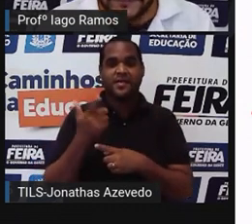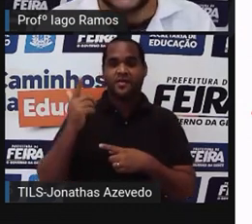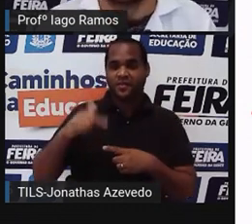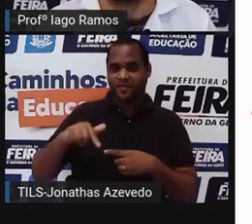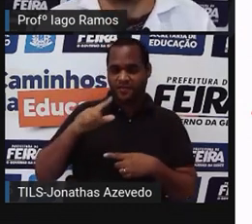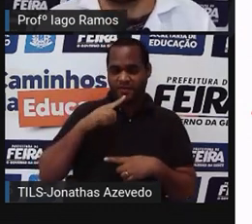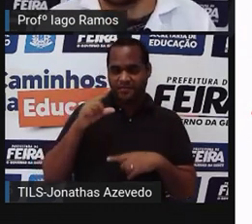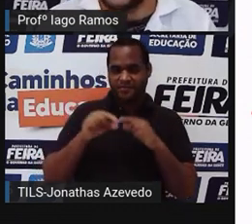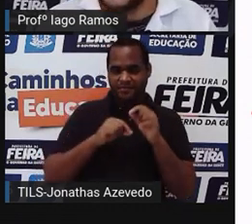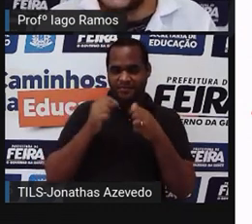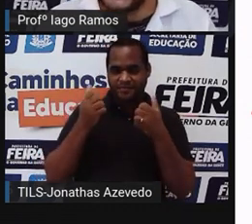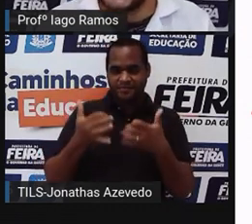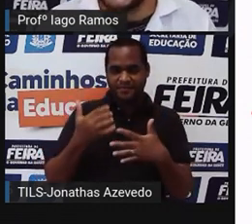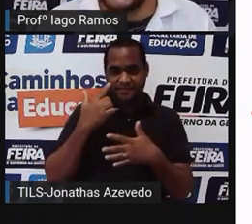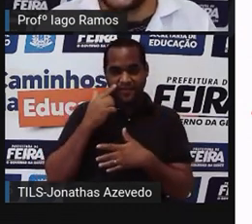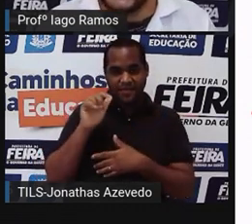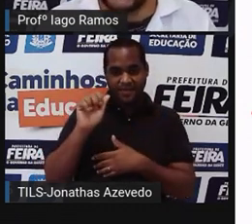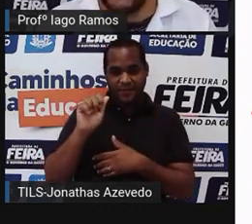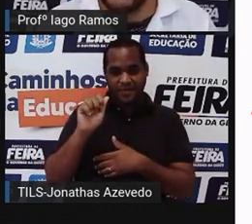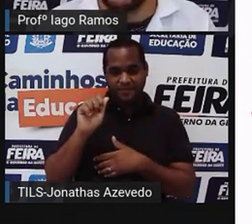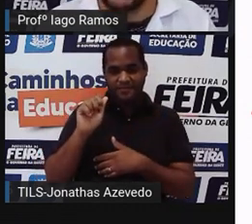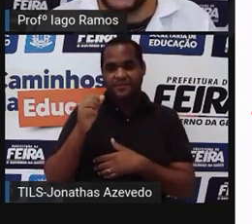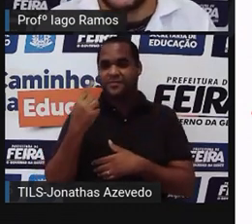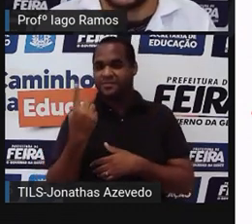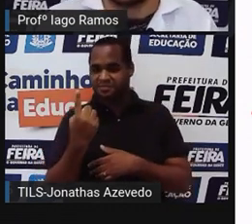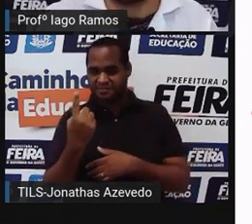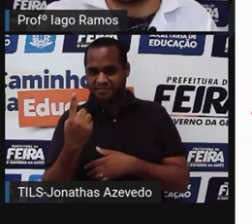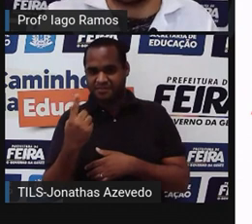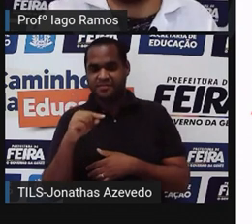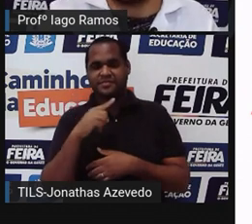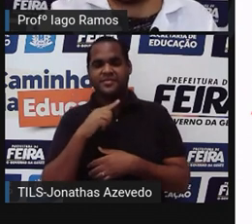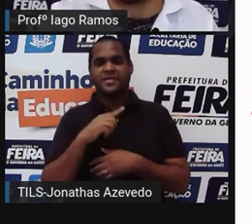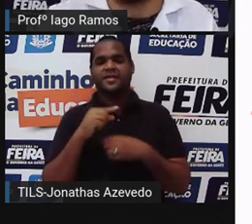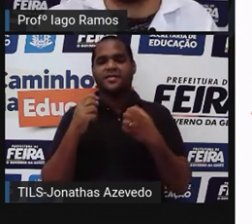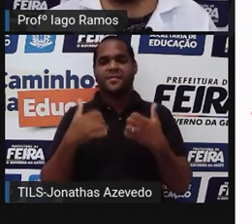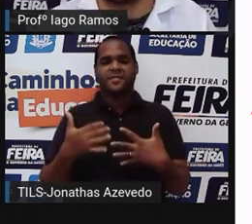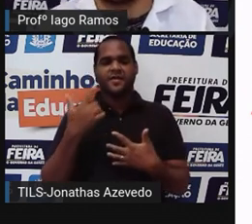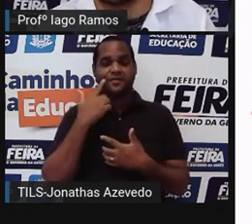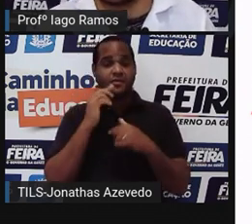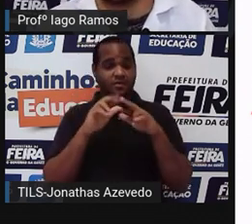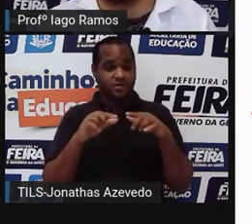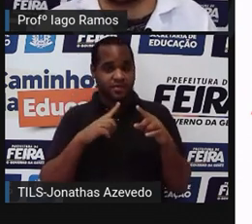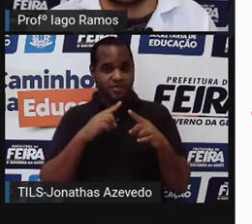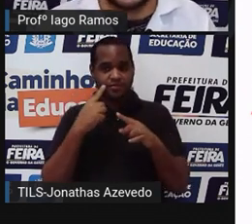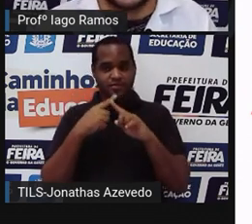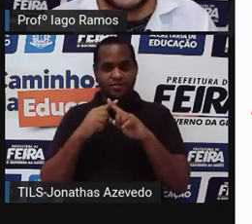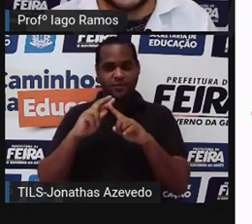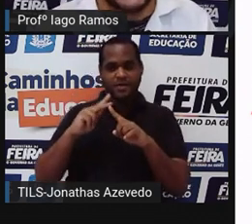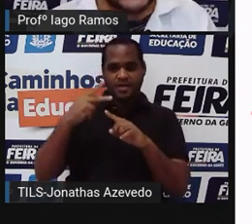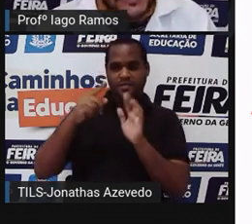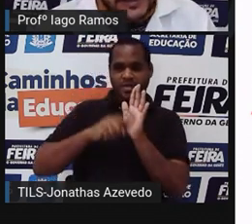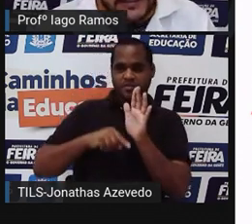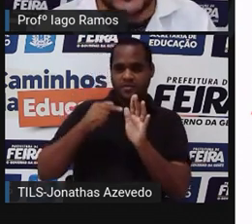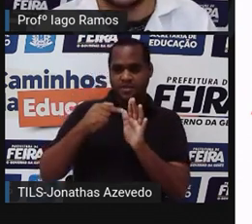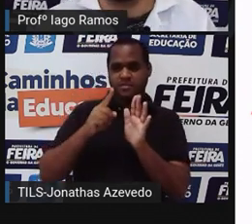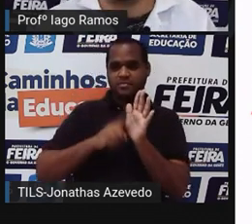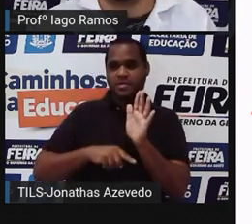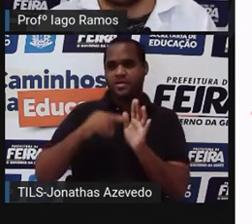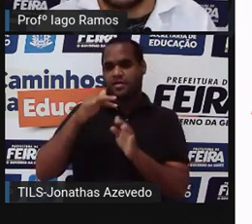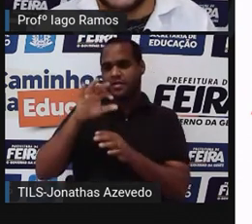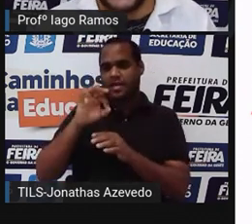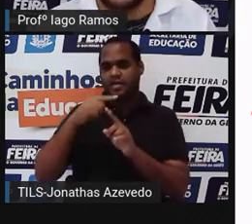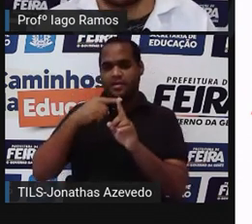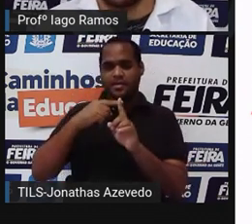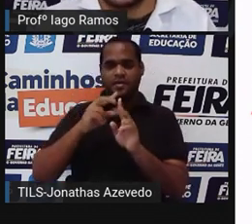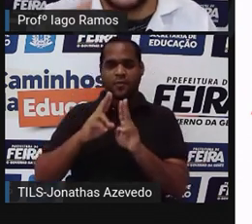novo, coeficiente A tem que ser igual a 1. Então, naquela equação ali, x ao quadrado menos 7x mais 10